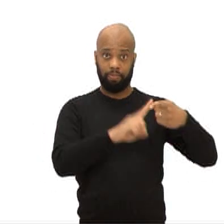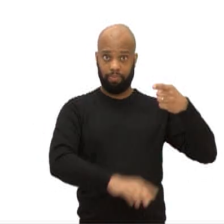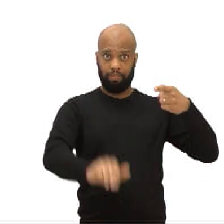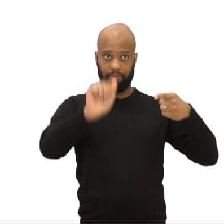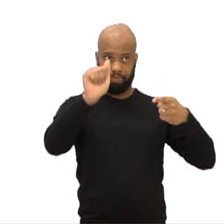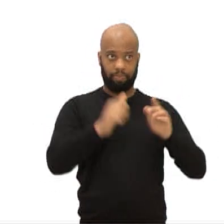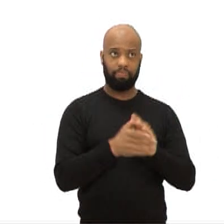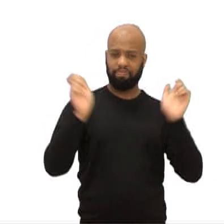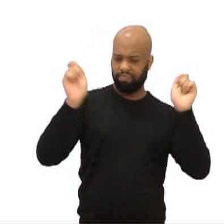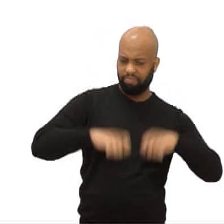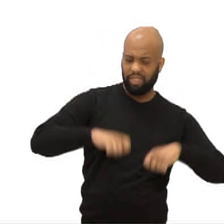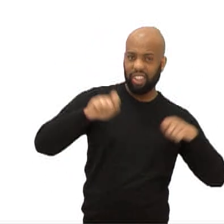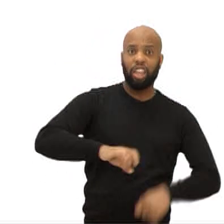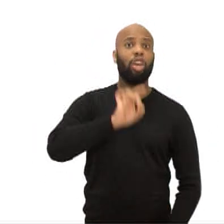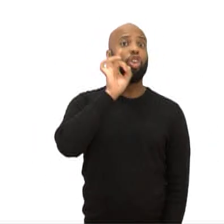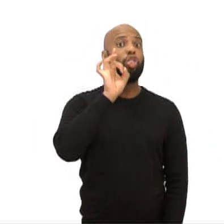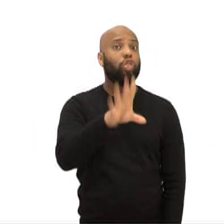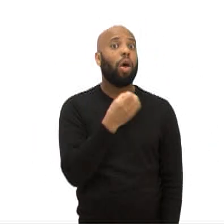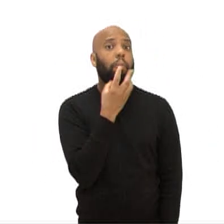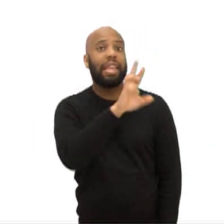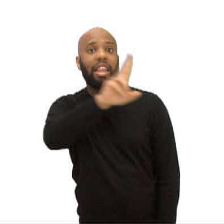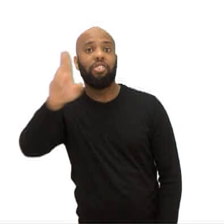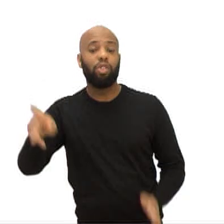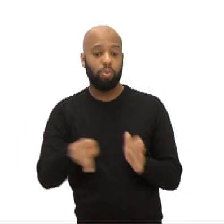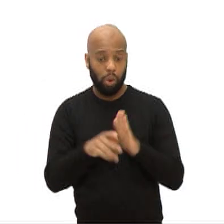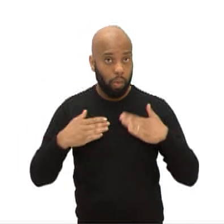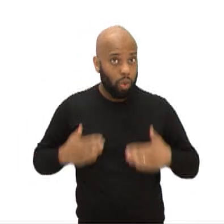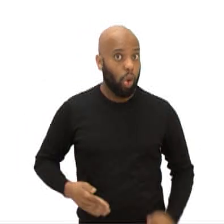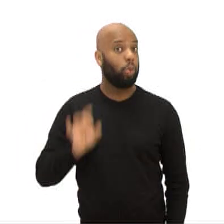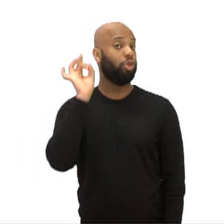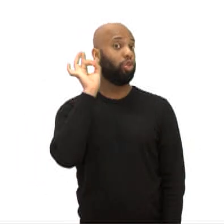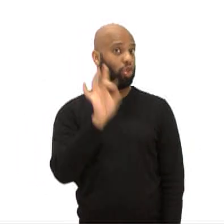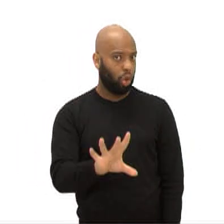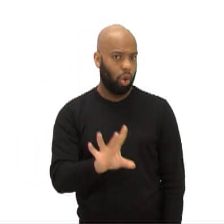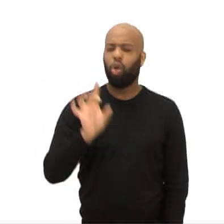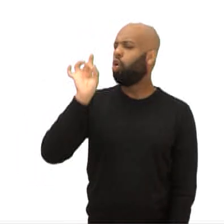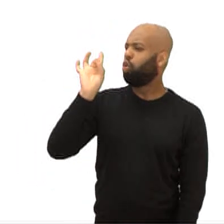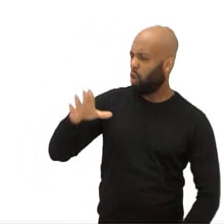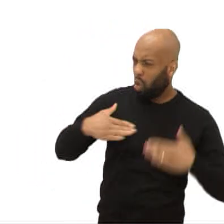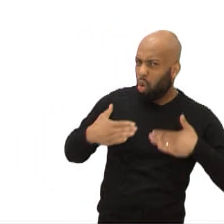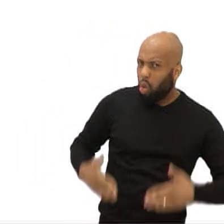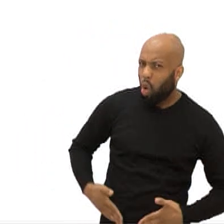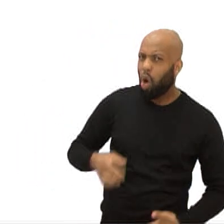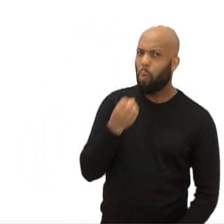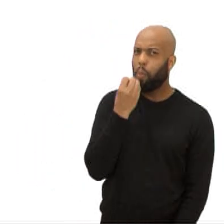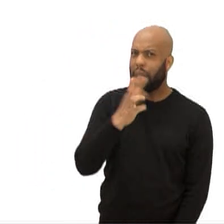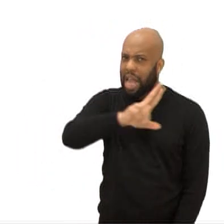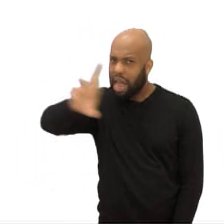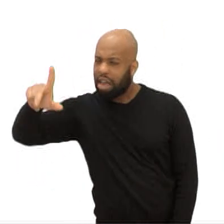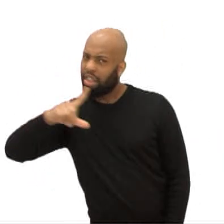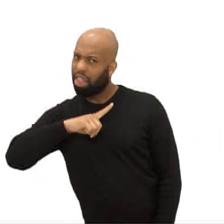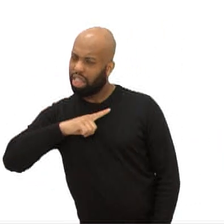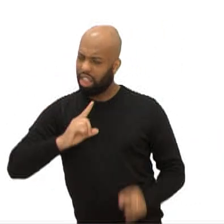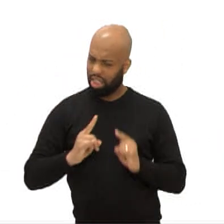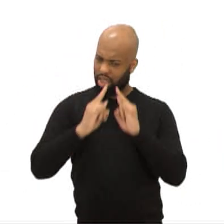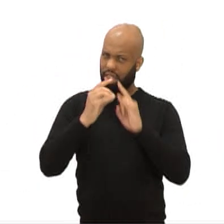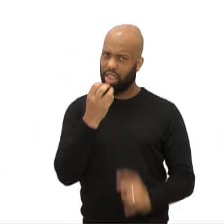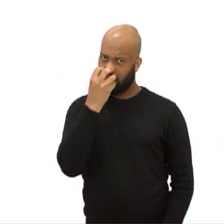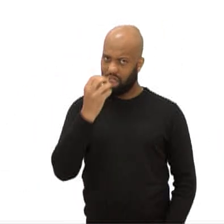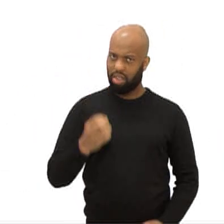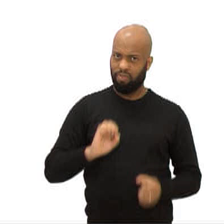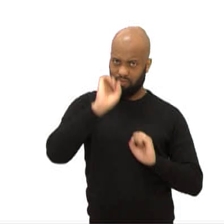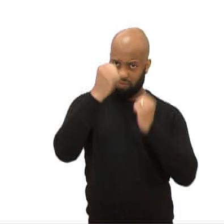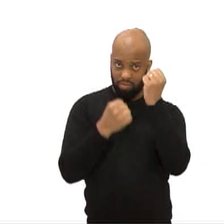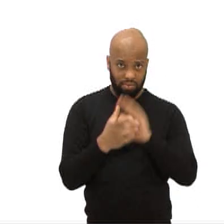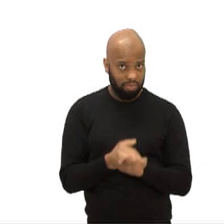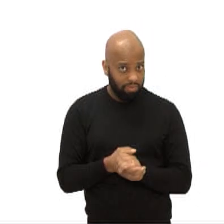A. Possibilitam apenas benefícios corporais? Será que é só os benefícios corporais que os jogos circenses trazem